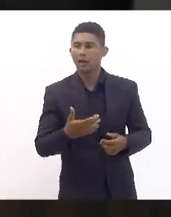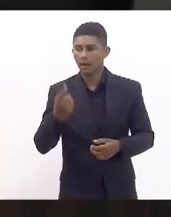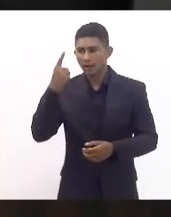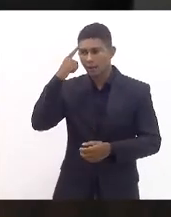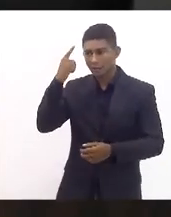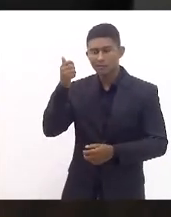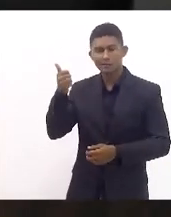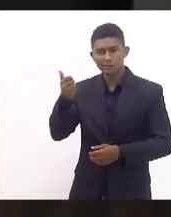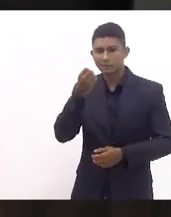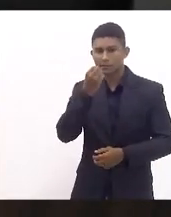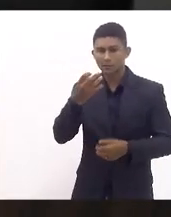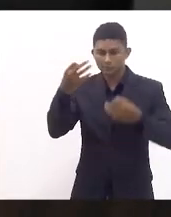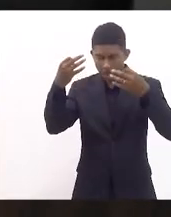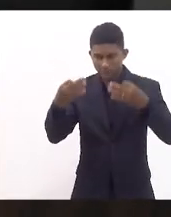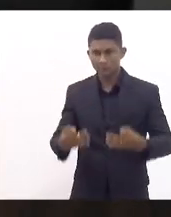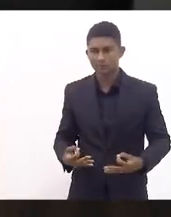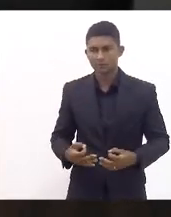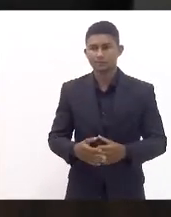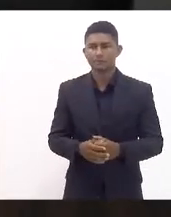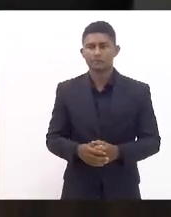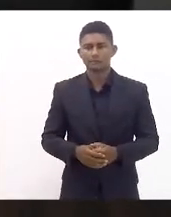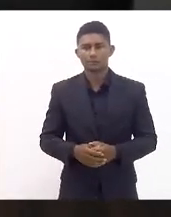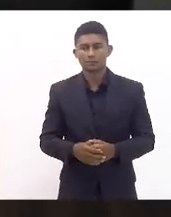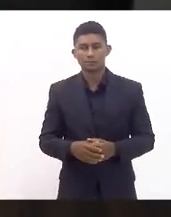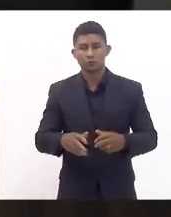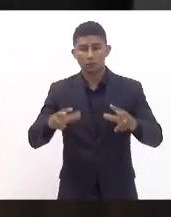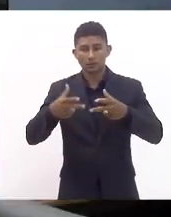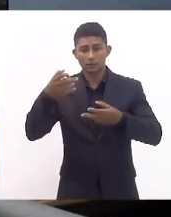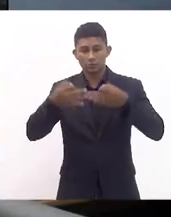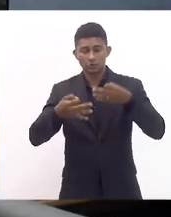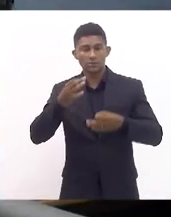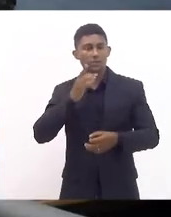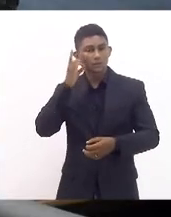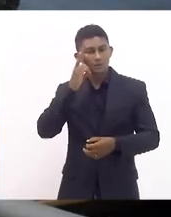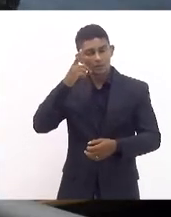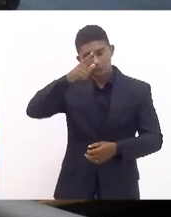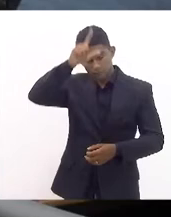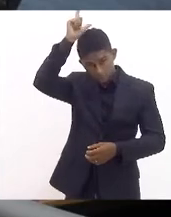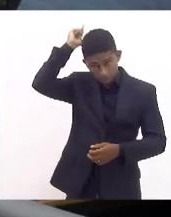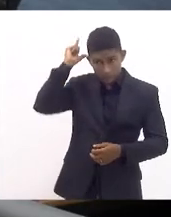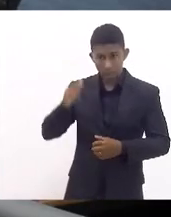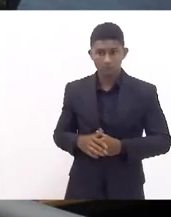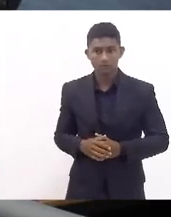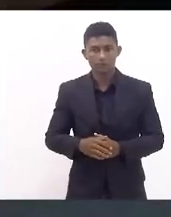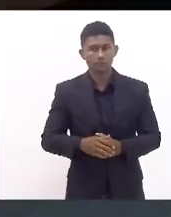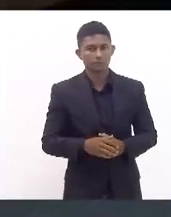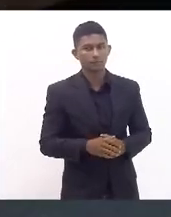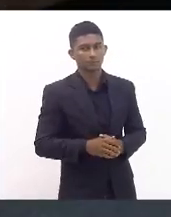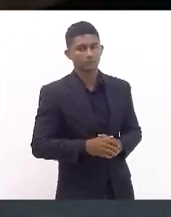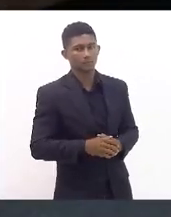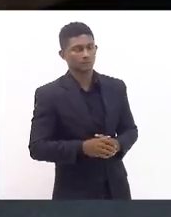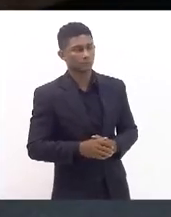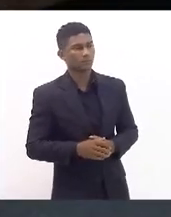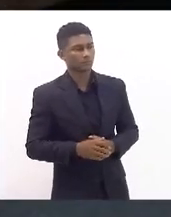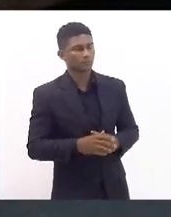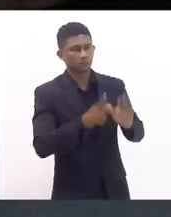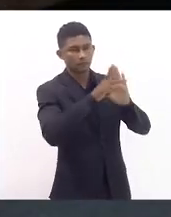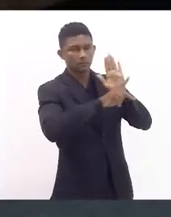lembrado. Pela Comissão de Constituição e Justiça, deputado Luiz Paulo. Senhor parecer, senhor presidente,